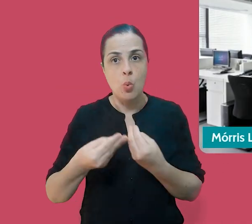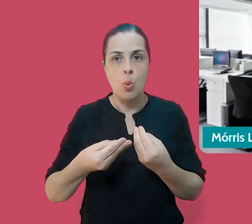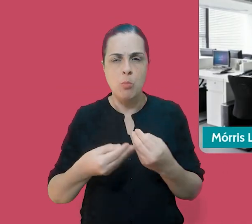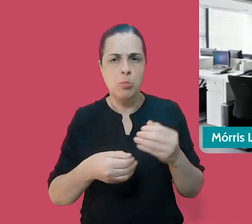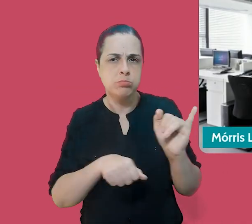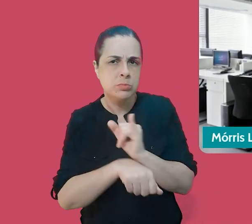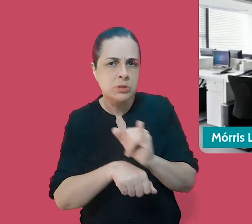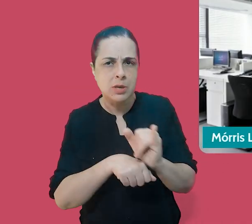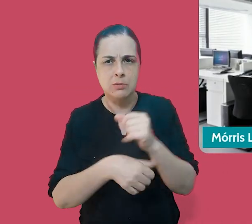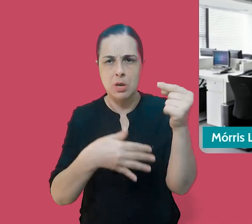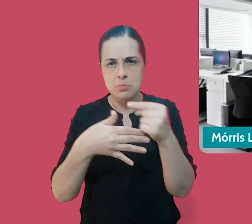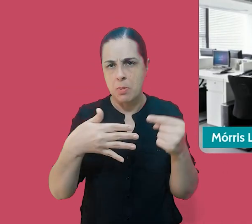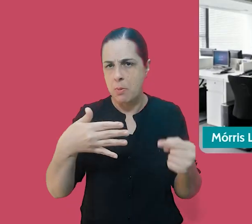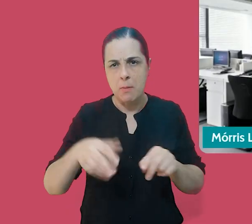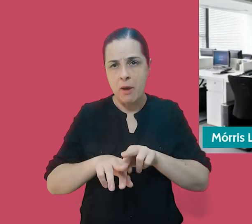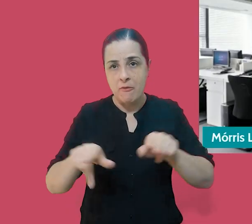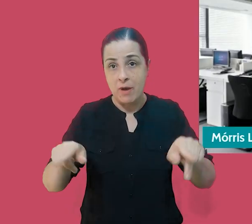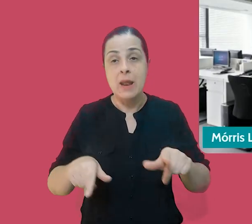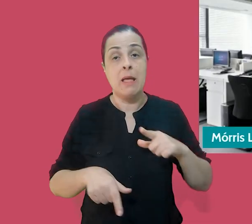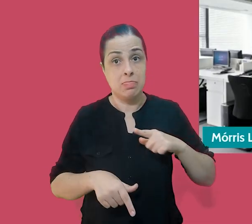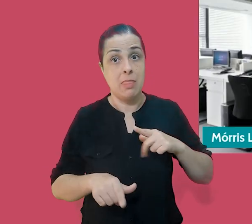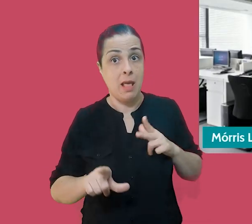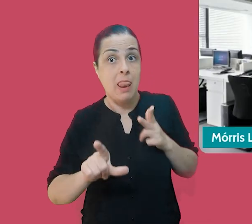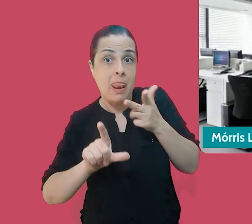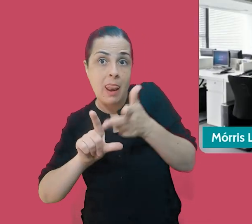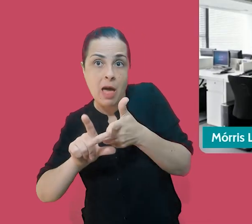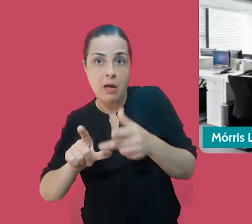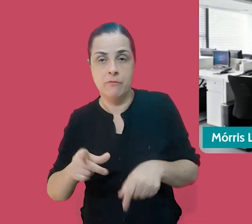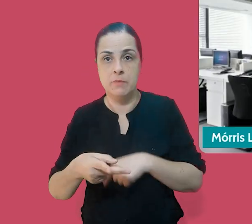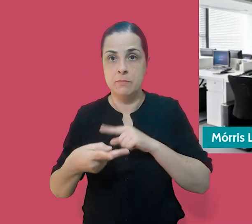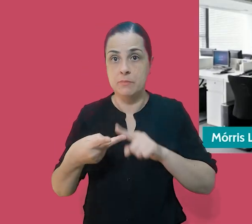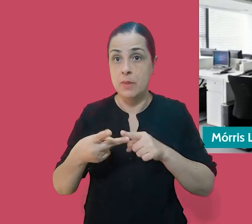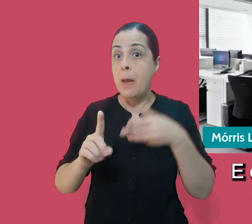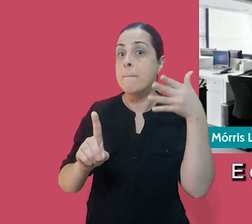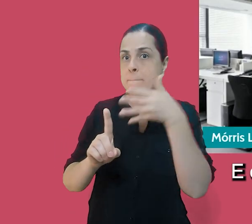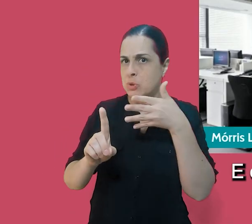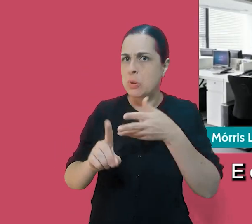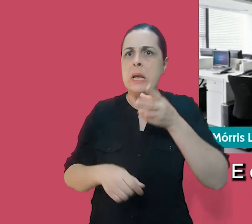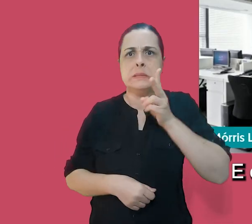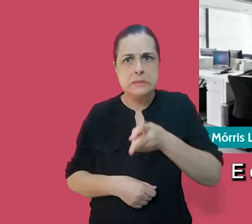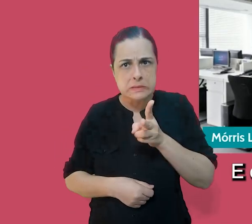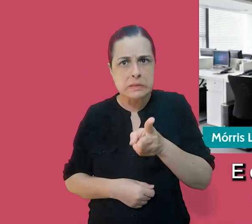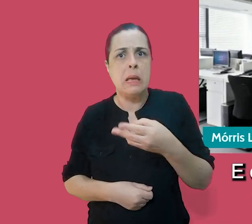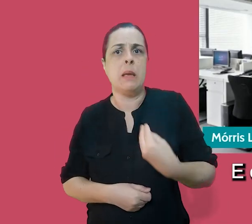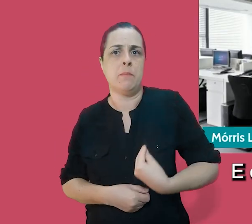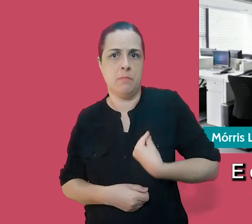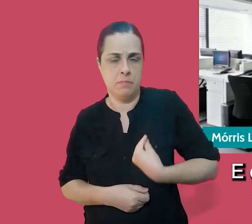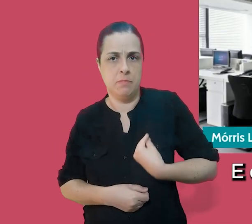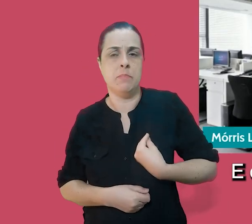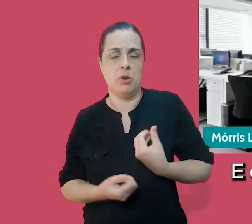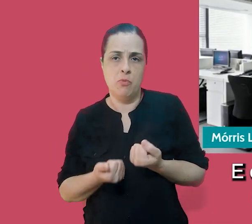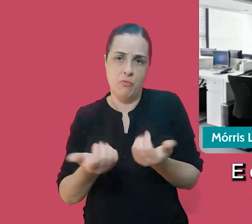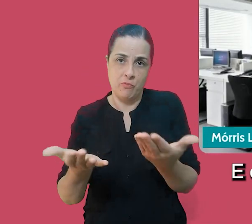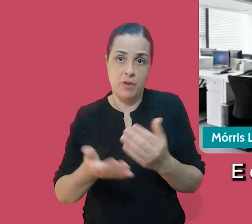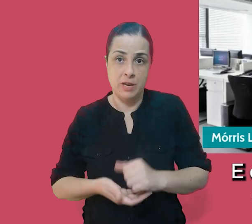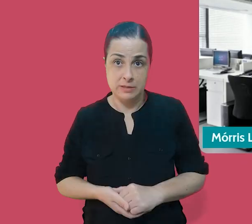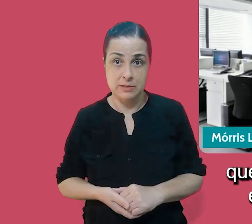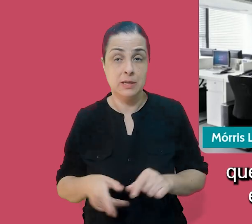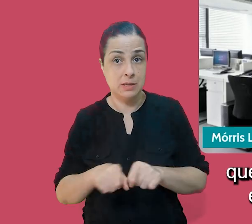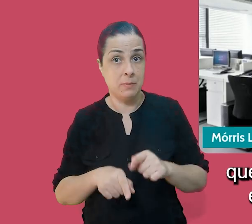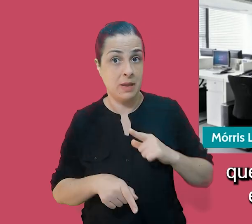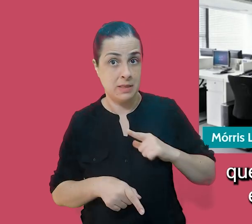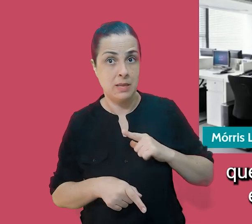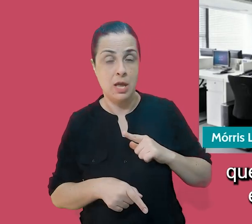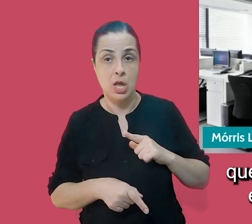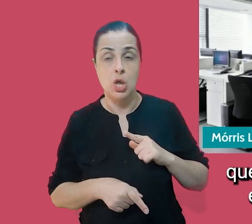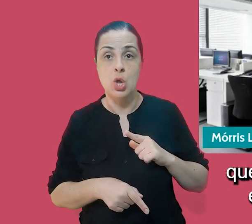eu falei, tem lives e mentorias na comunidade recorrentemente, e os eventos que a gente faz, que são os Maturi Days, que a